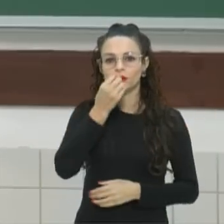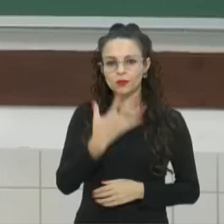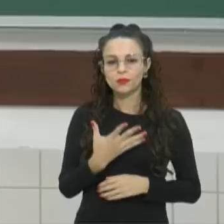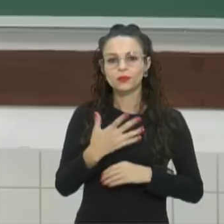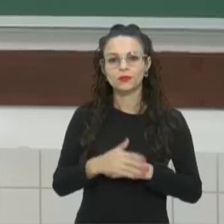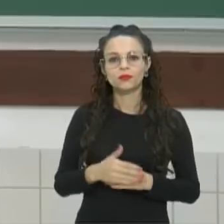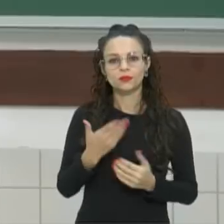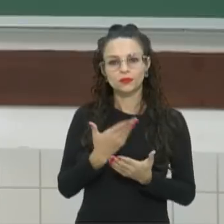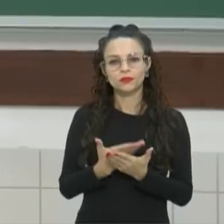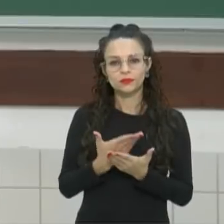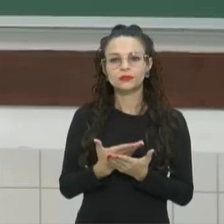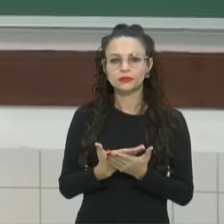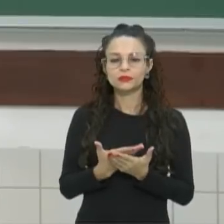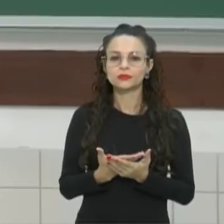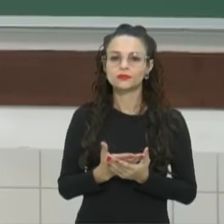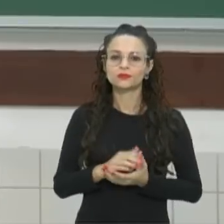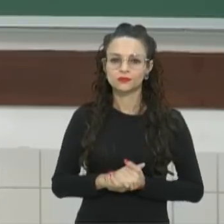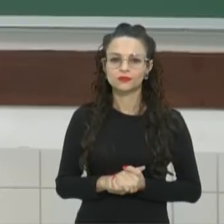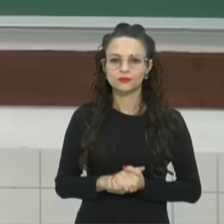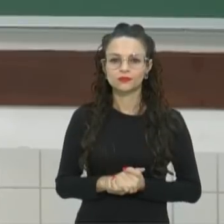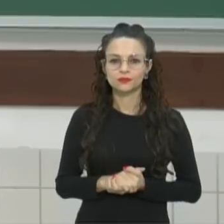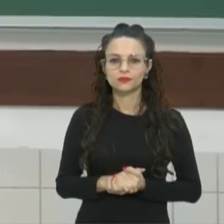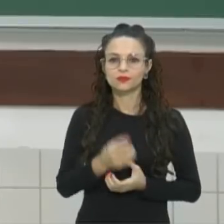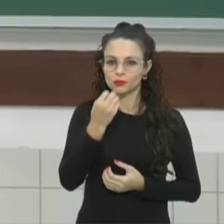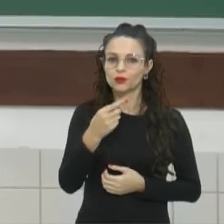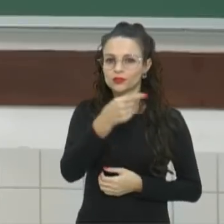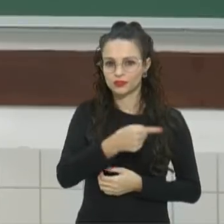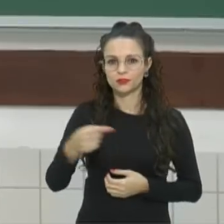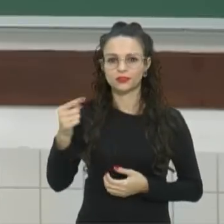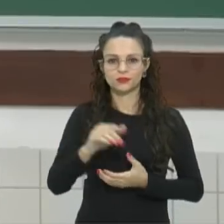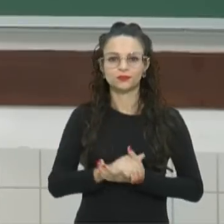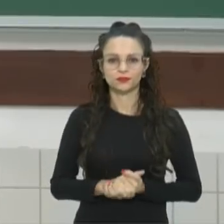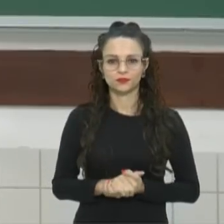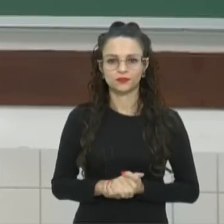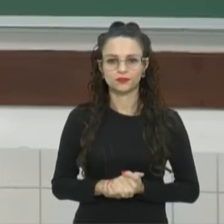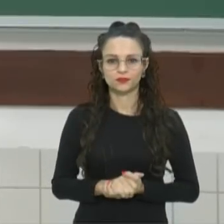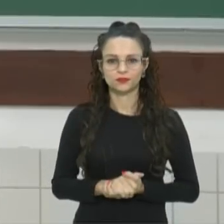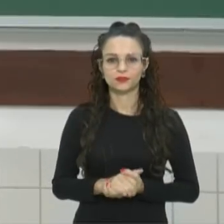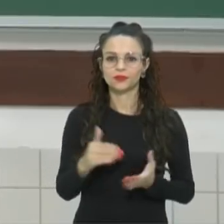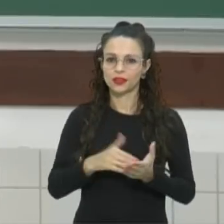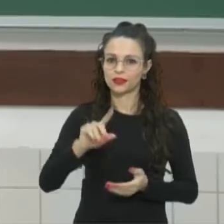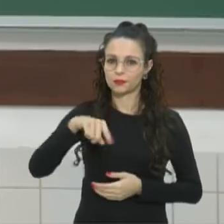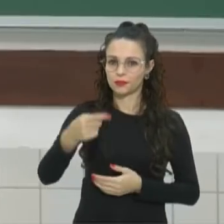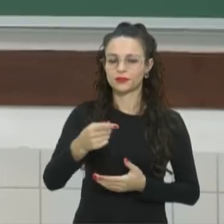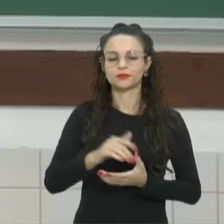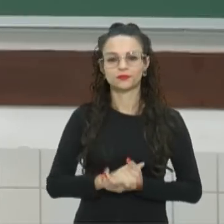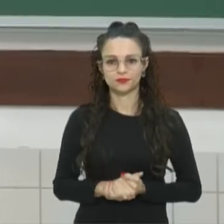aula e uma boa semana. Até mais.